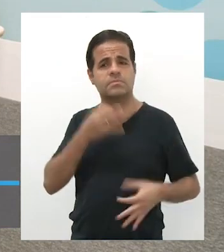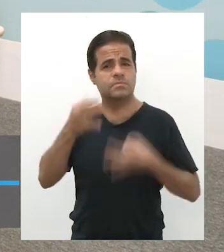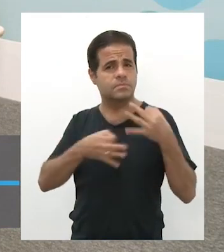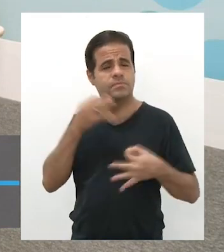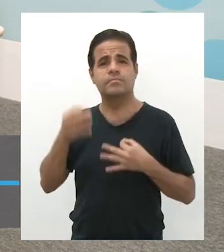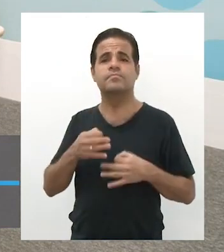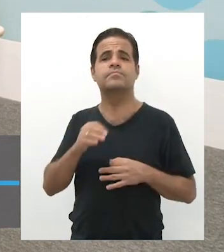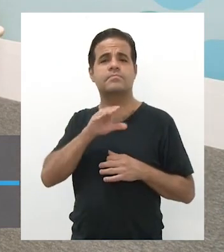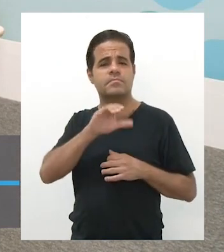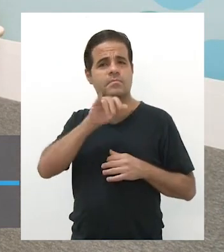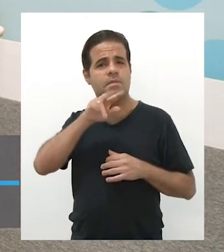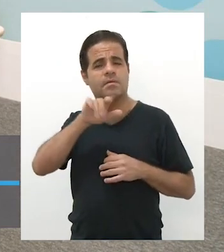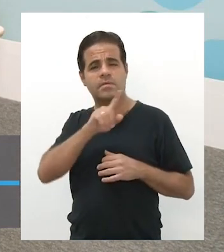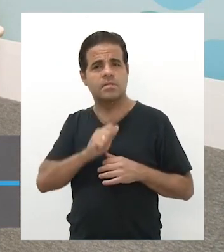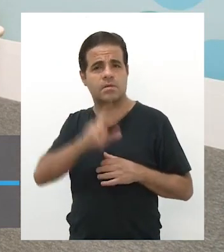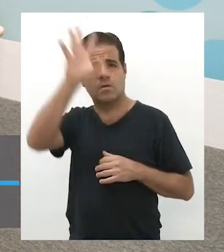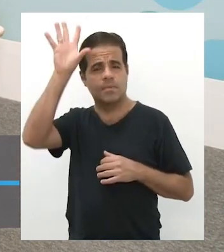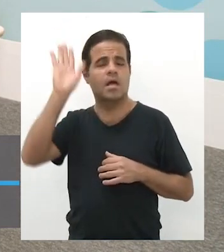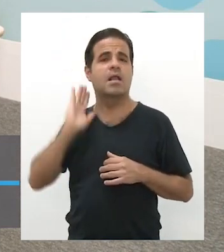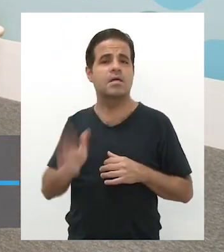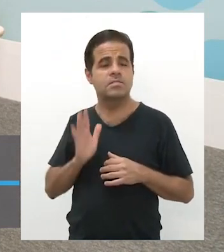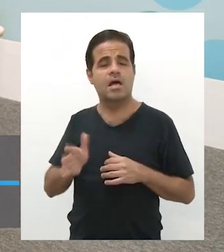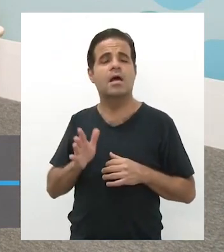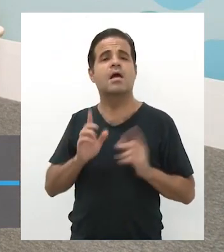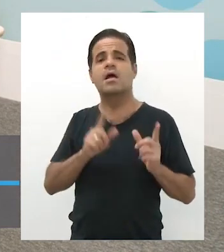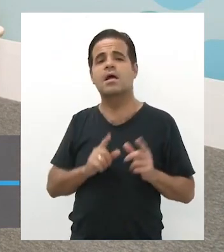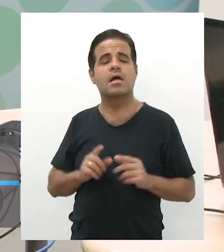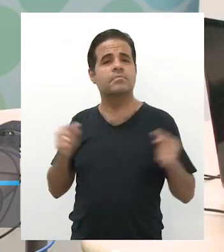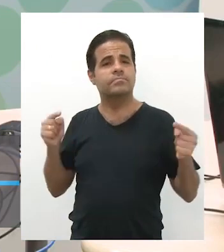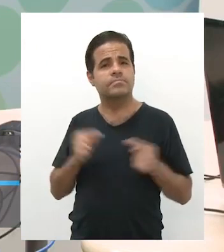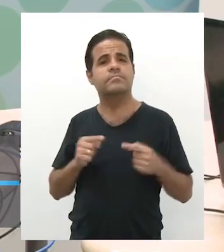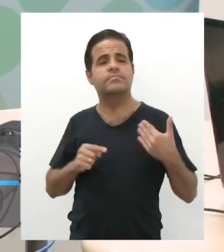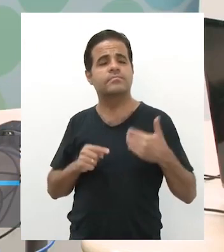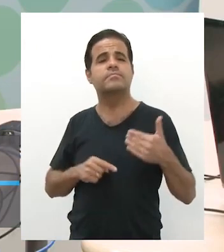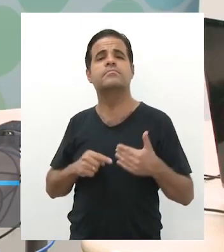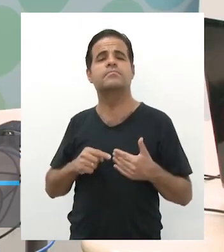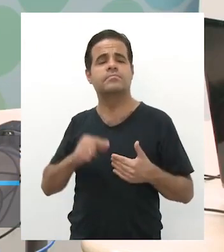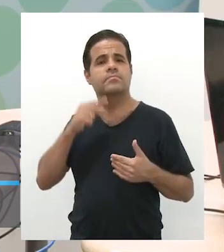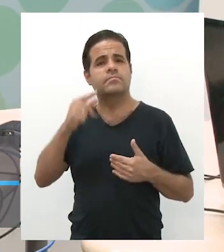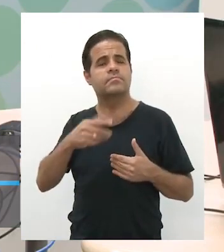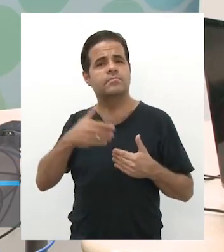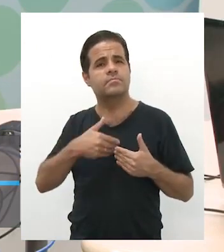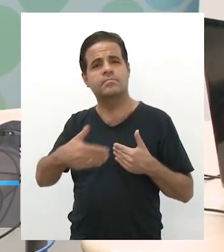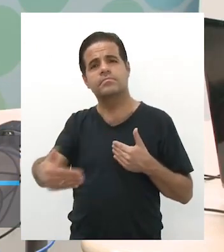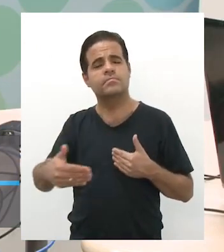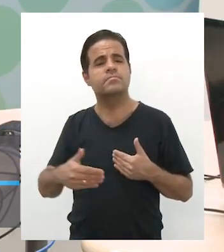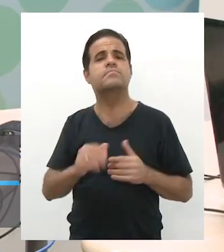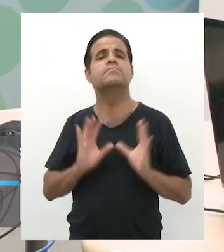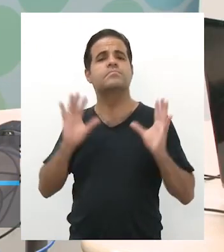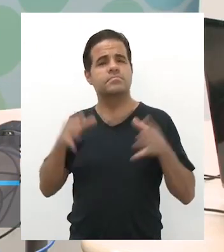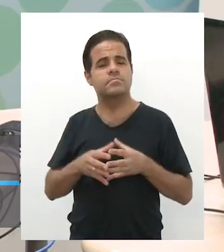Então, a civilização romana, ela é também considerada um dos berços da chamada